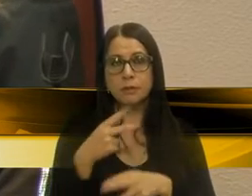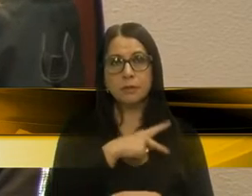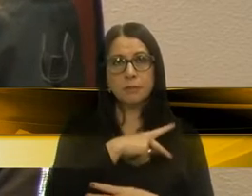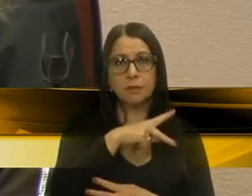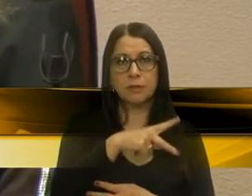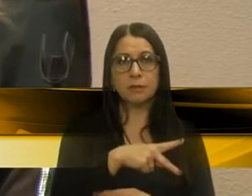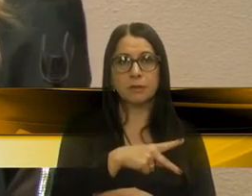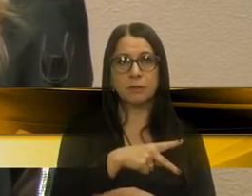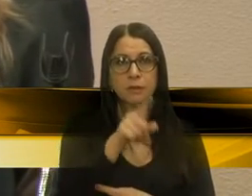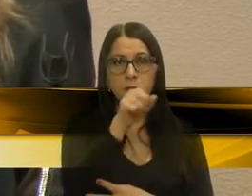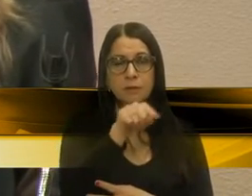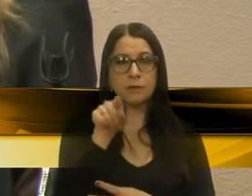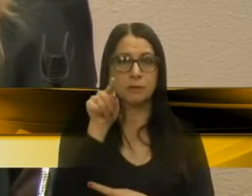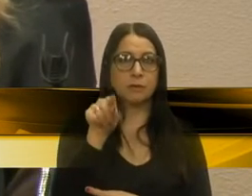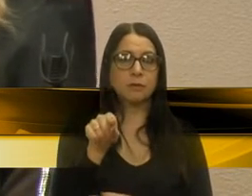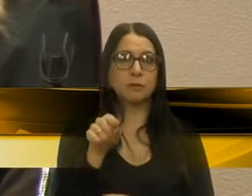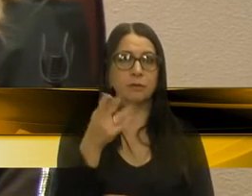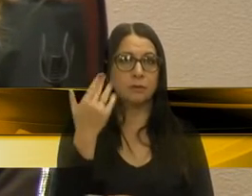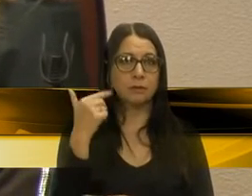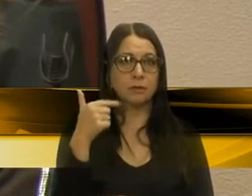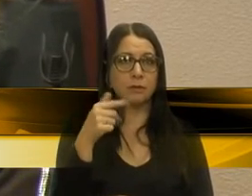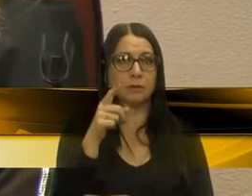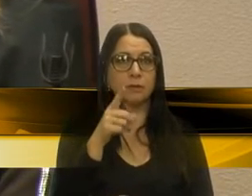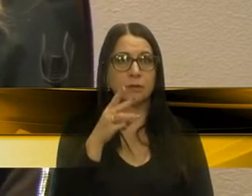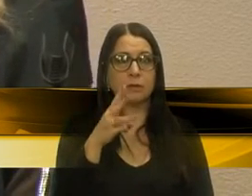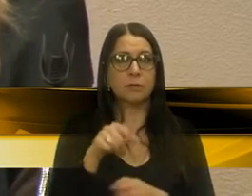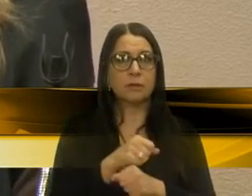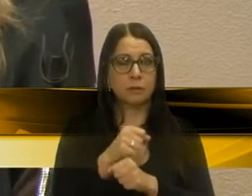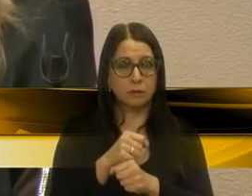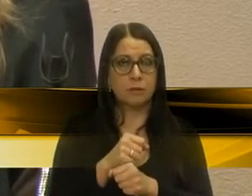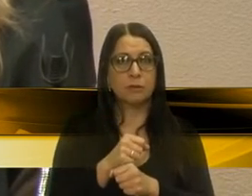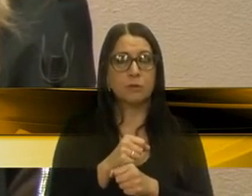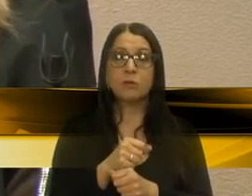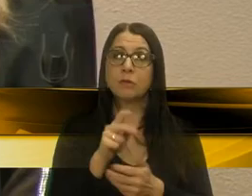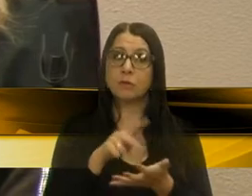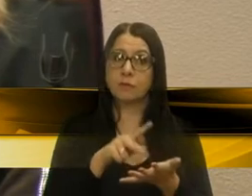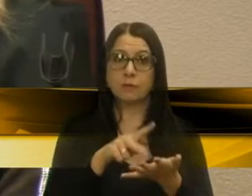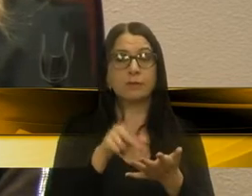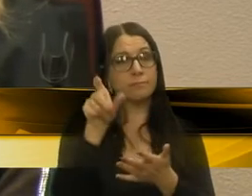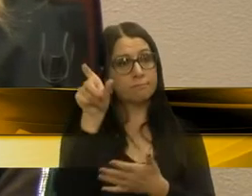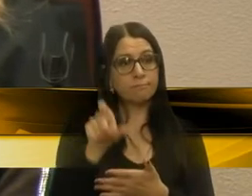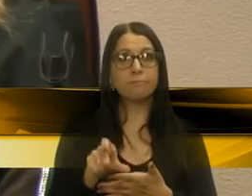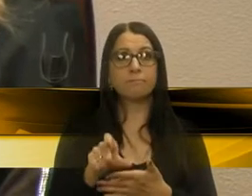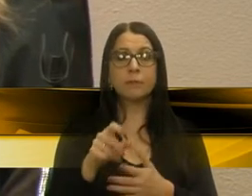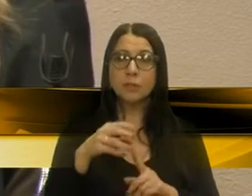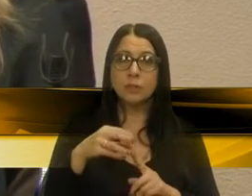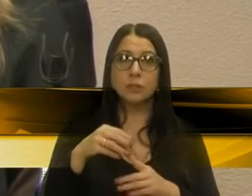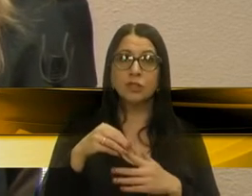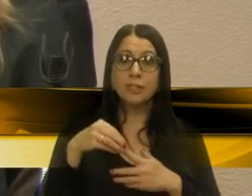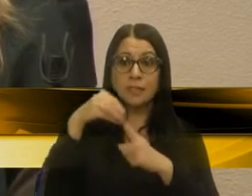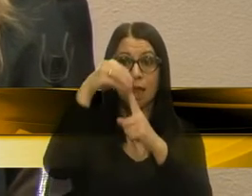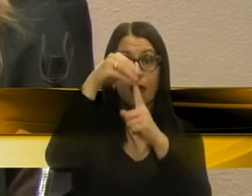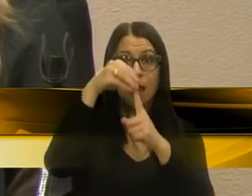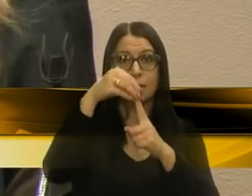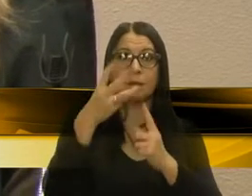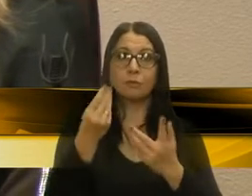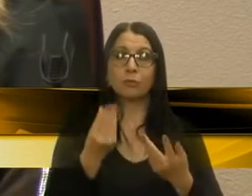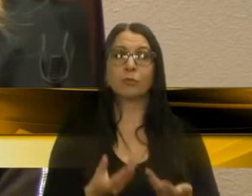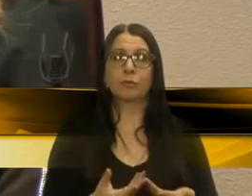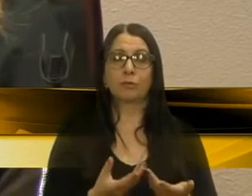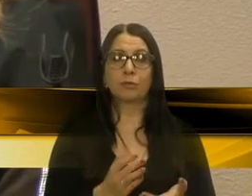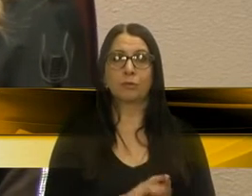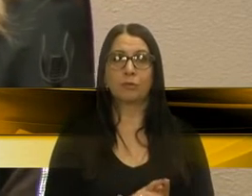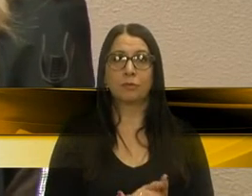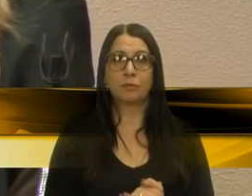presidente do Círculo Operário Caxiense, onde eu trabalhei 13 anos, e ele, de fato, é uma pessoa que se destaca muito,